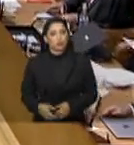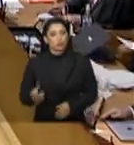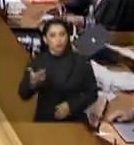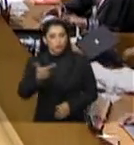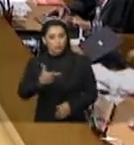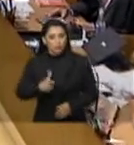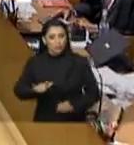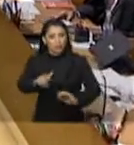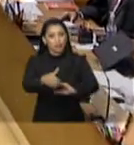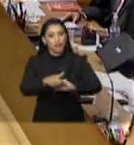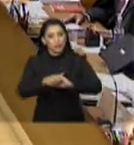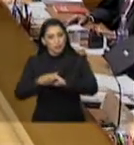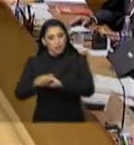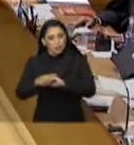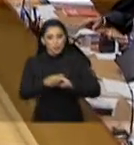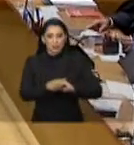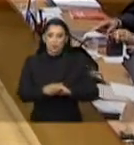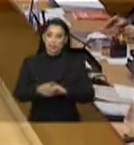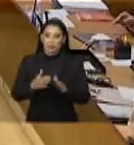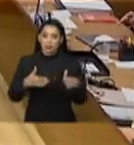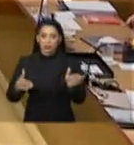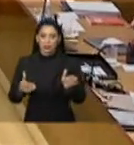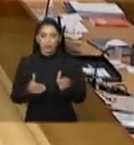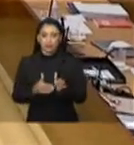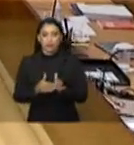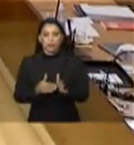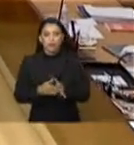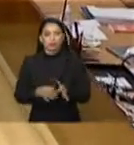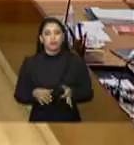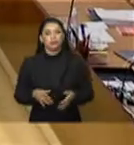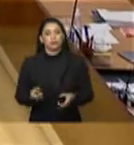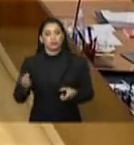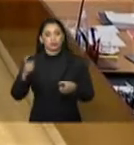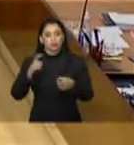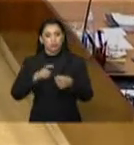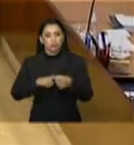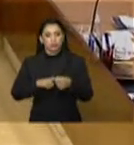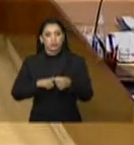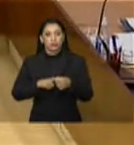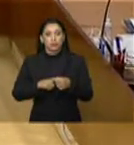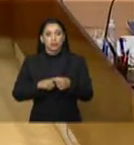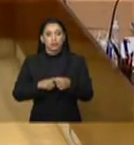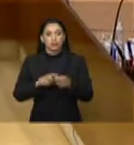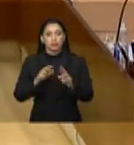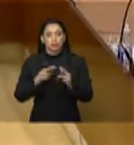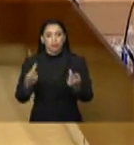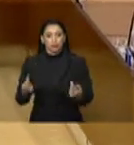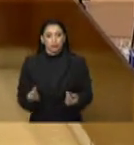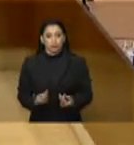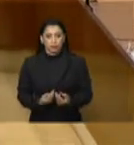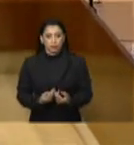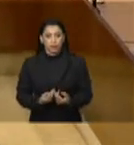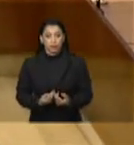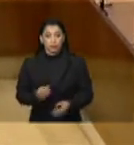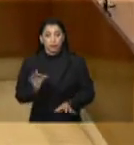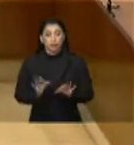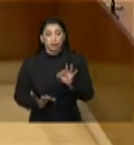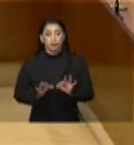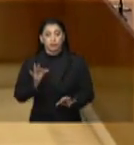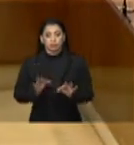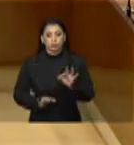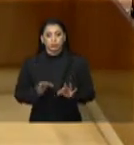a todos declaro reaberta a sessão e de imediato chama julgamento ação